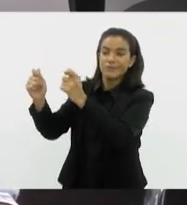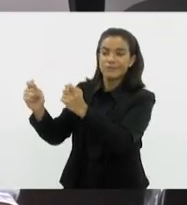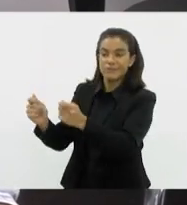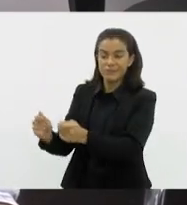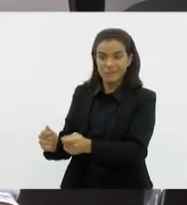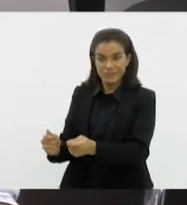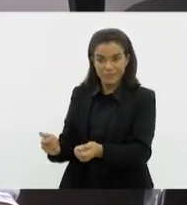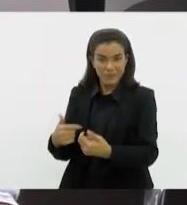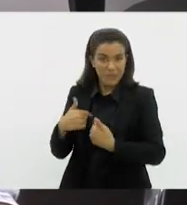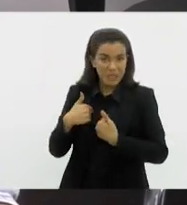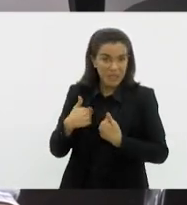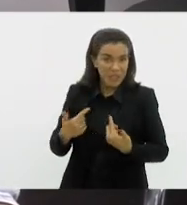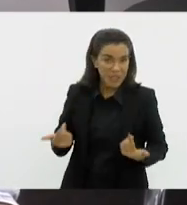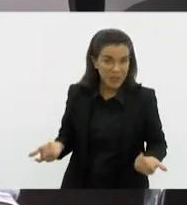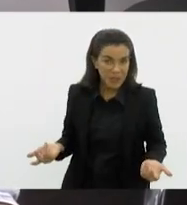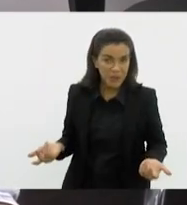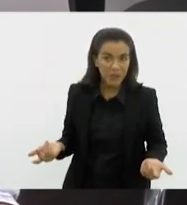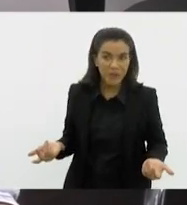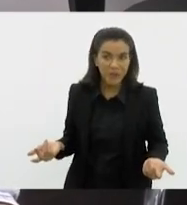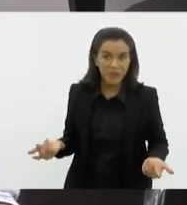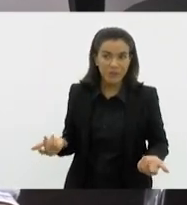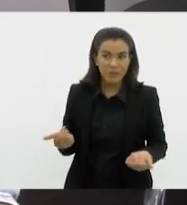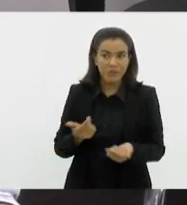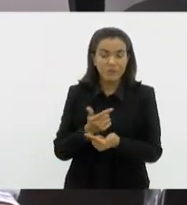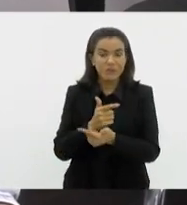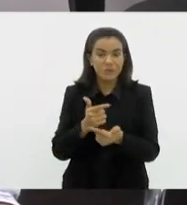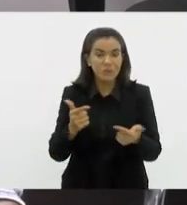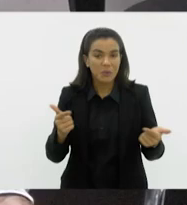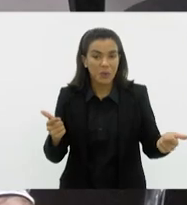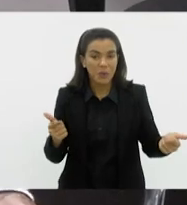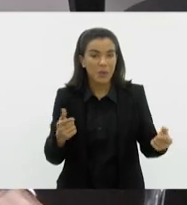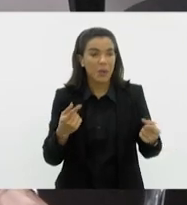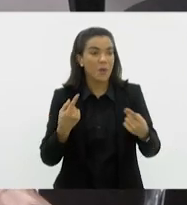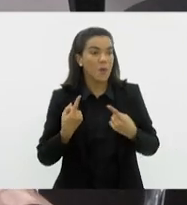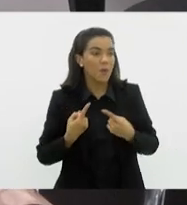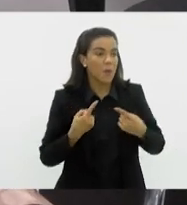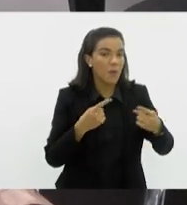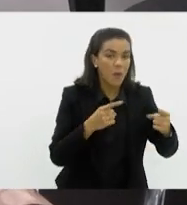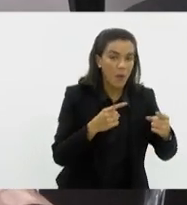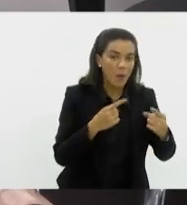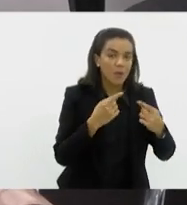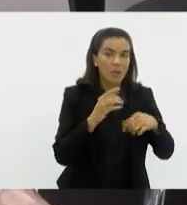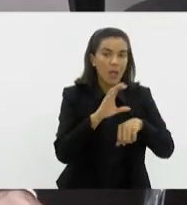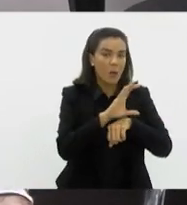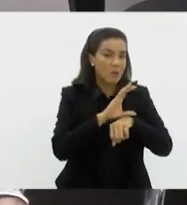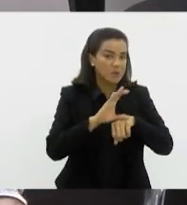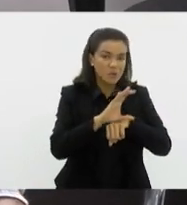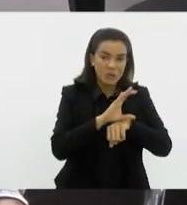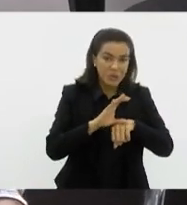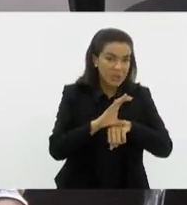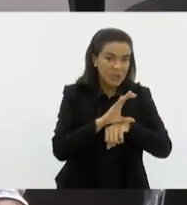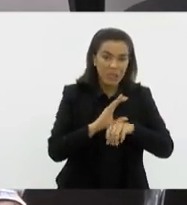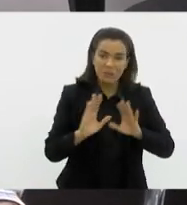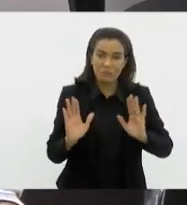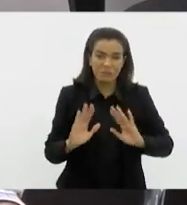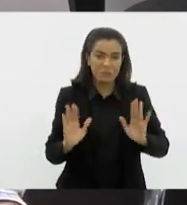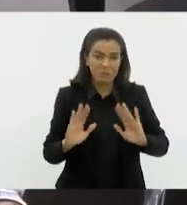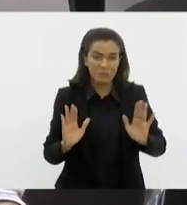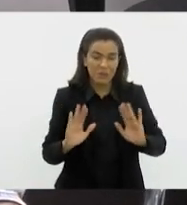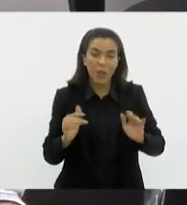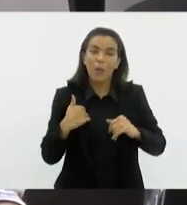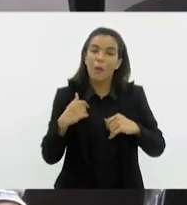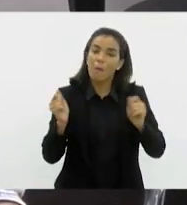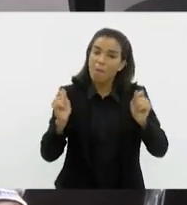Evidentemente que eu não tenho nenhuma contrariedade quanto à constitucionalidade da mesma. Eu posso ter quanto